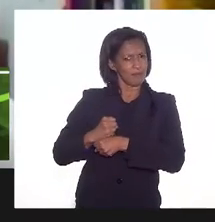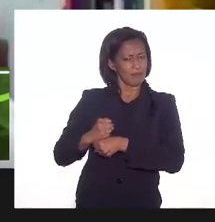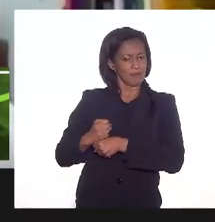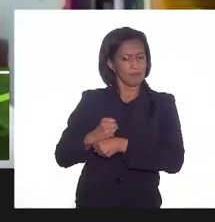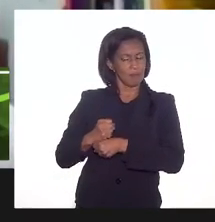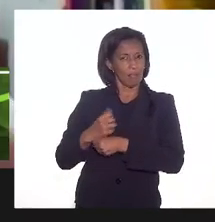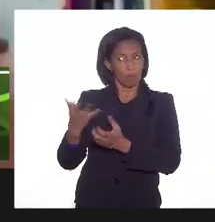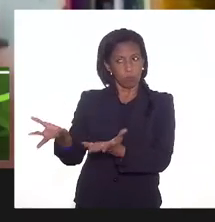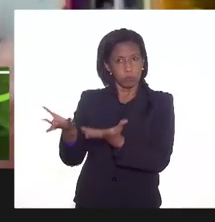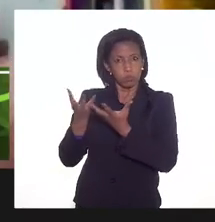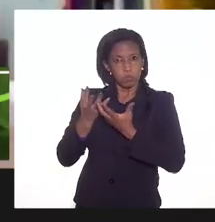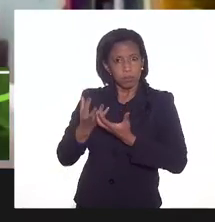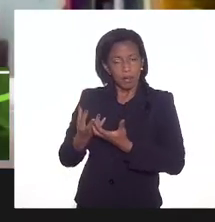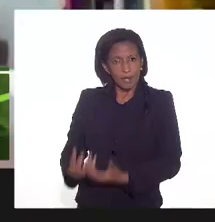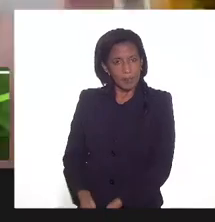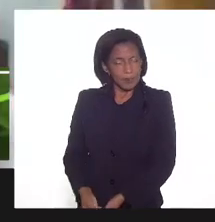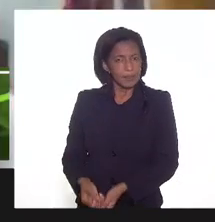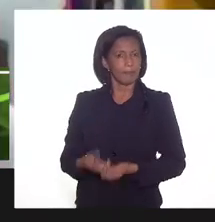recebeu